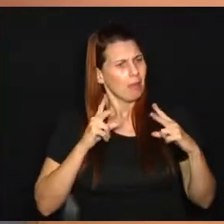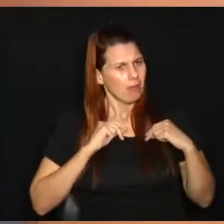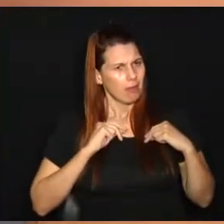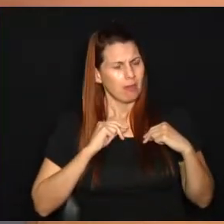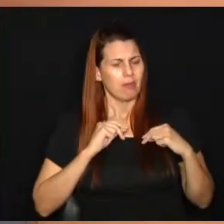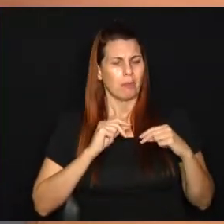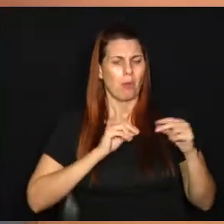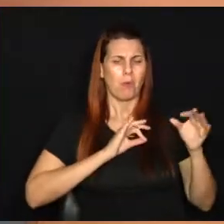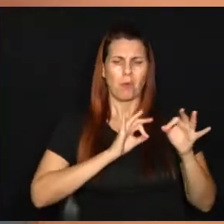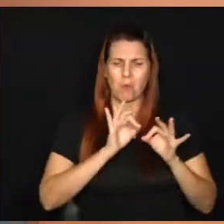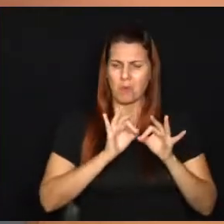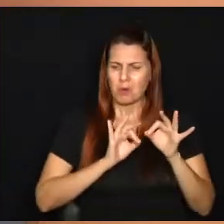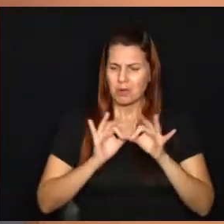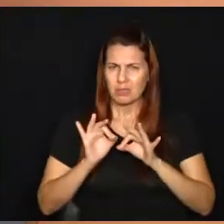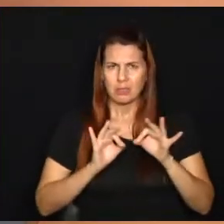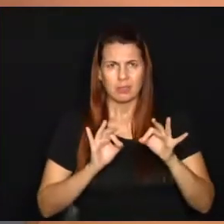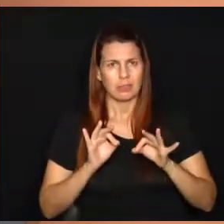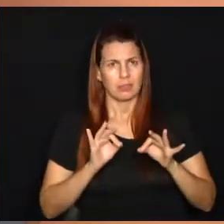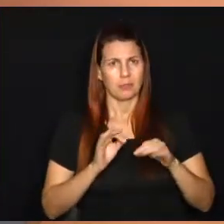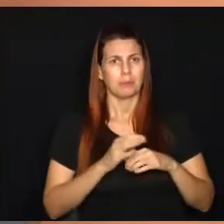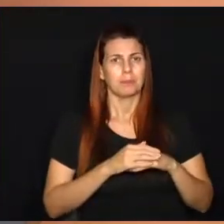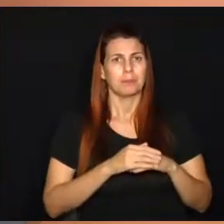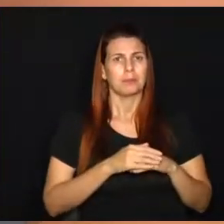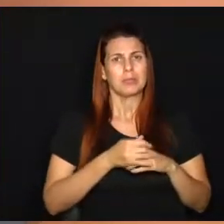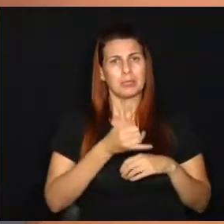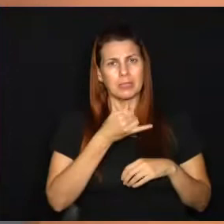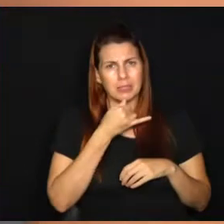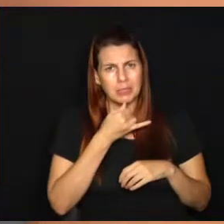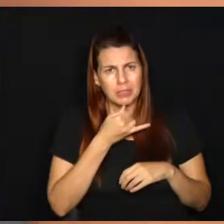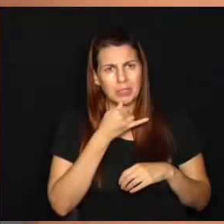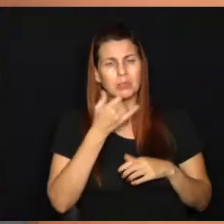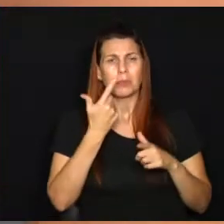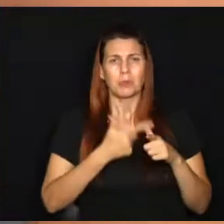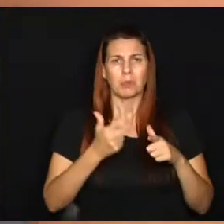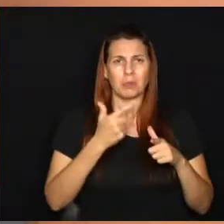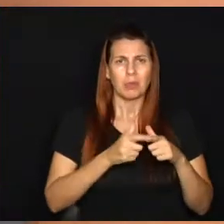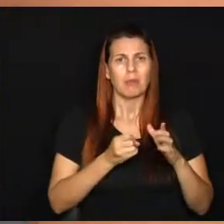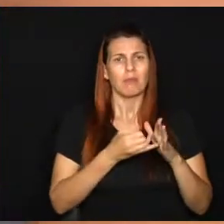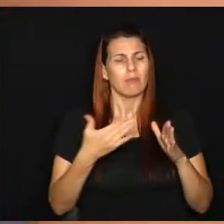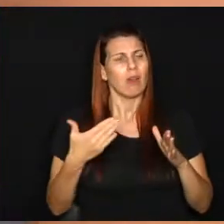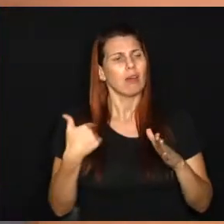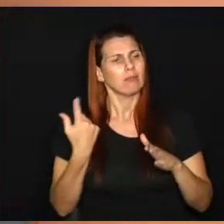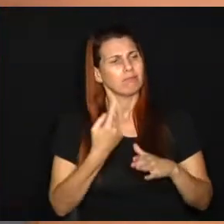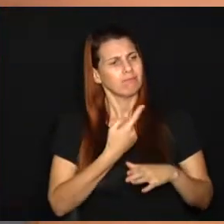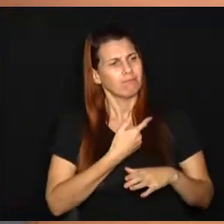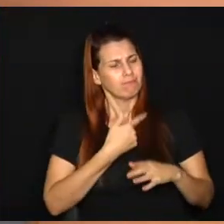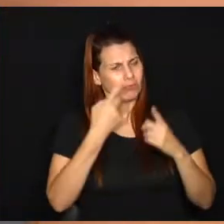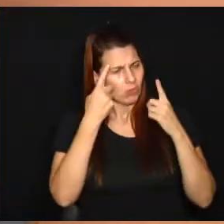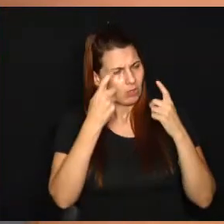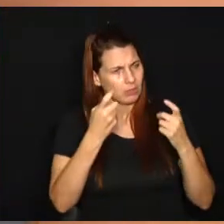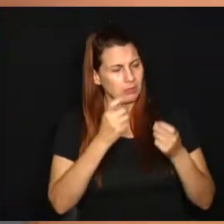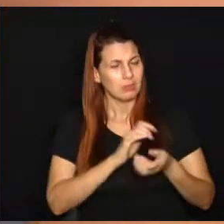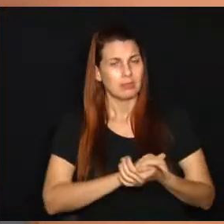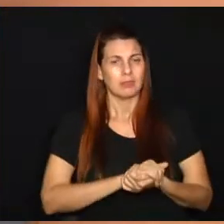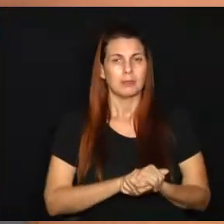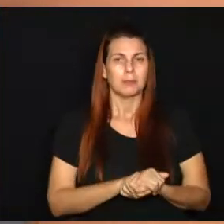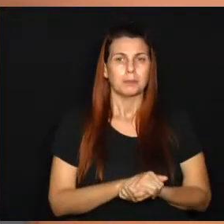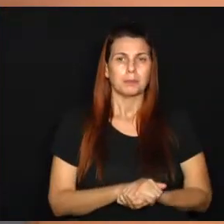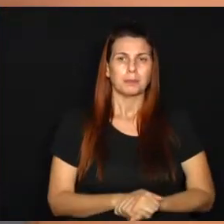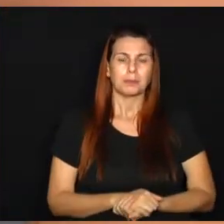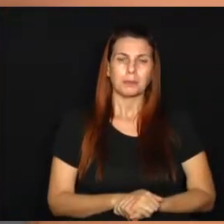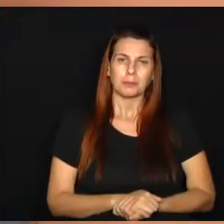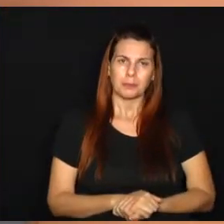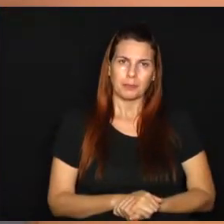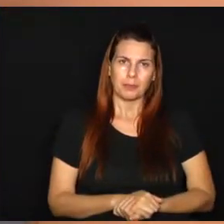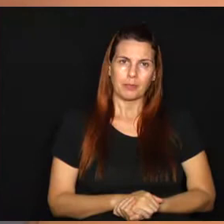boa organização, porque é muito triste, é muito problema que a gente enfrenta com relação à violência. E